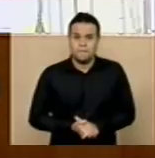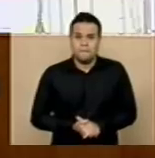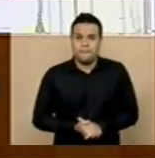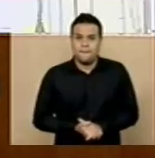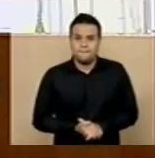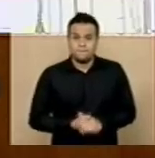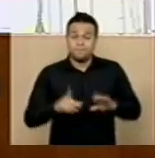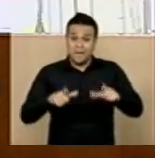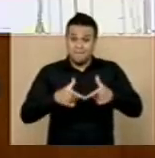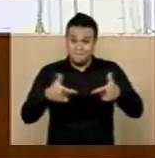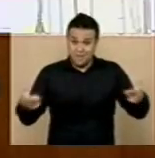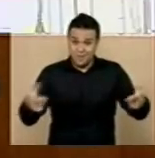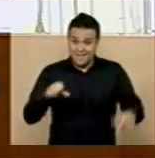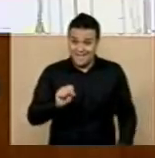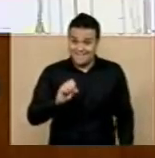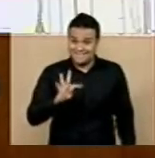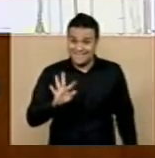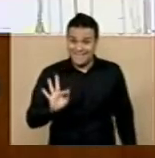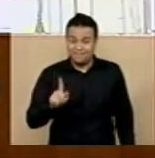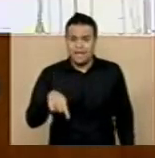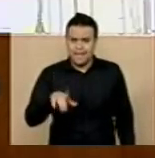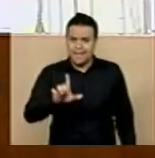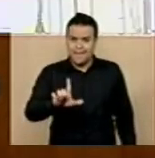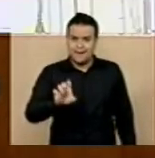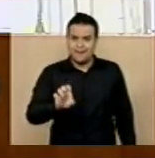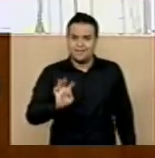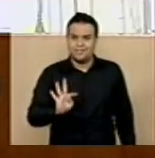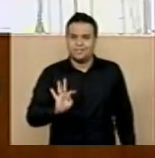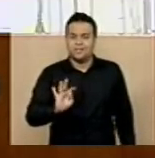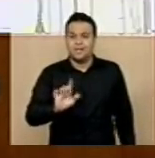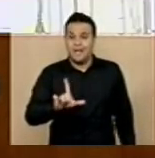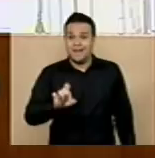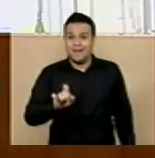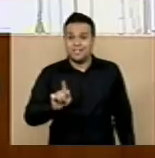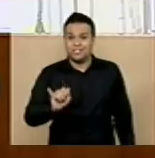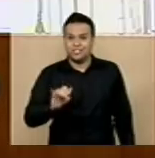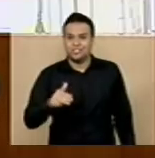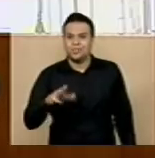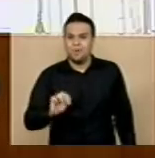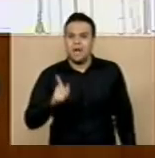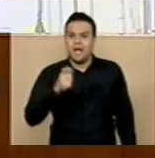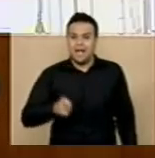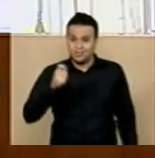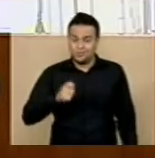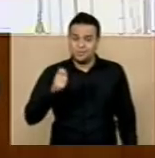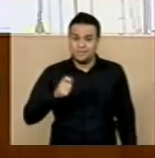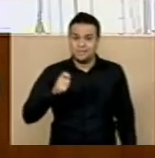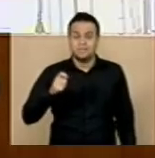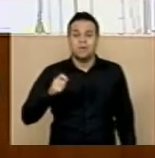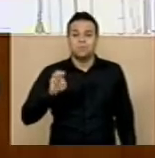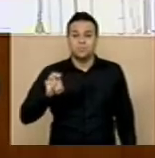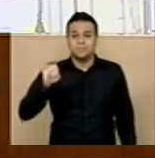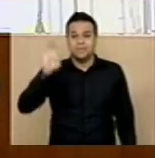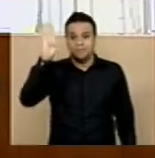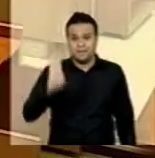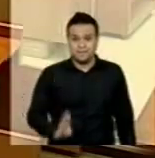por maioria, o tribunal considerou legitimada a Associação dos Magistrados Brasileiros como autora desta ação. Vossa